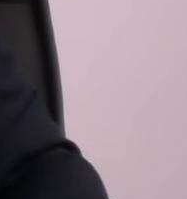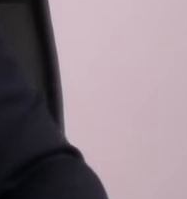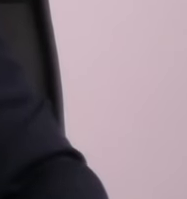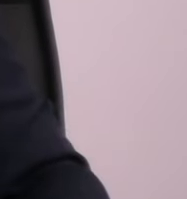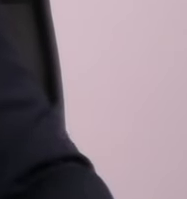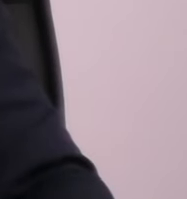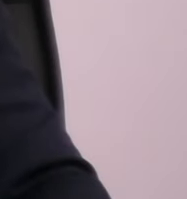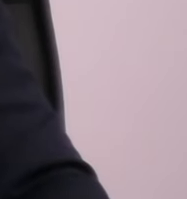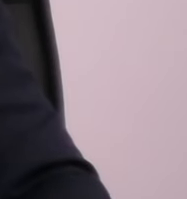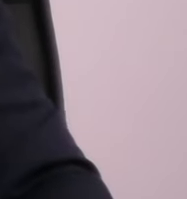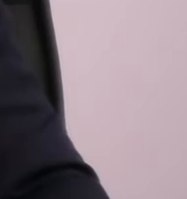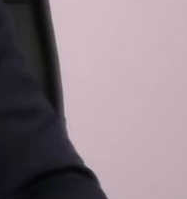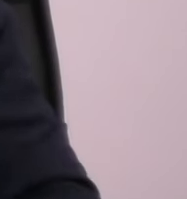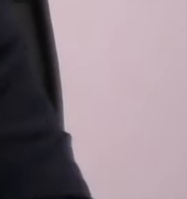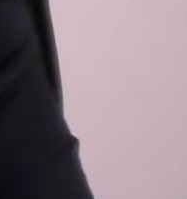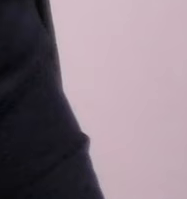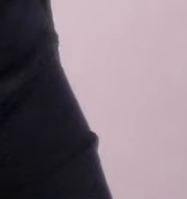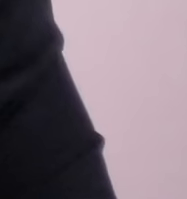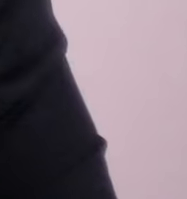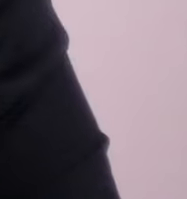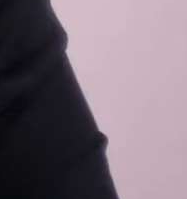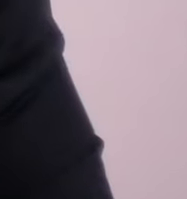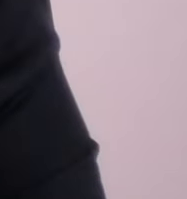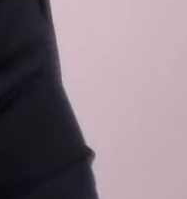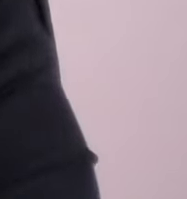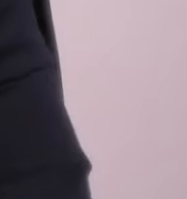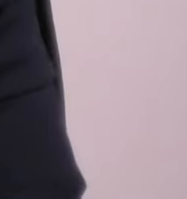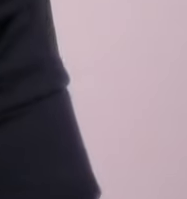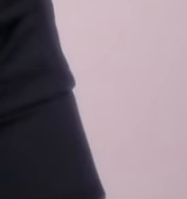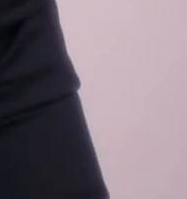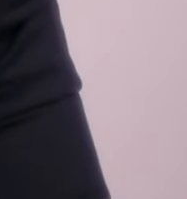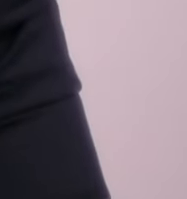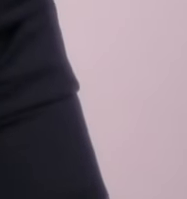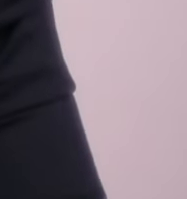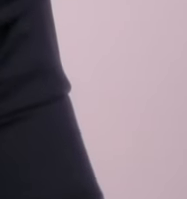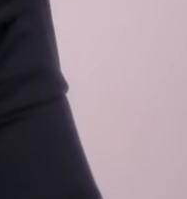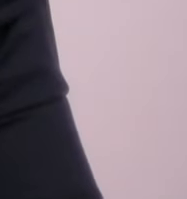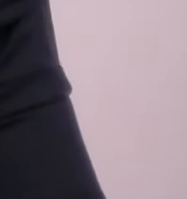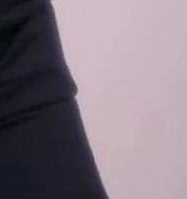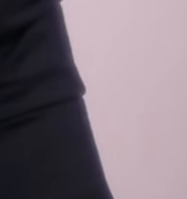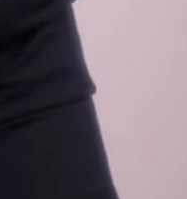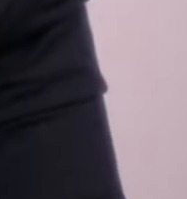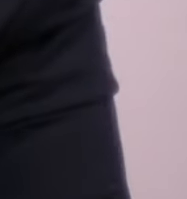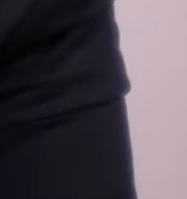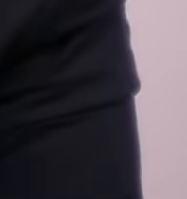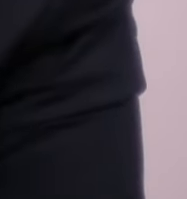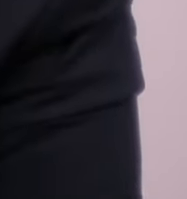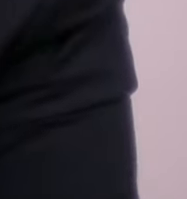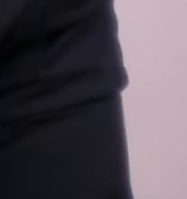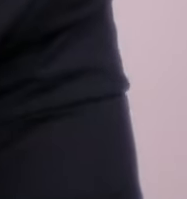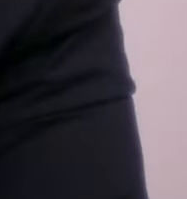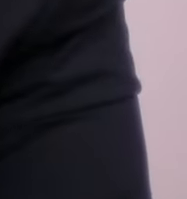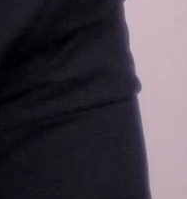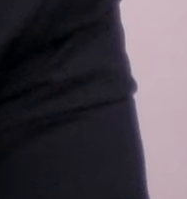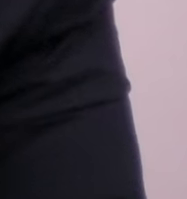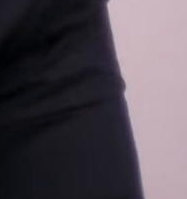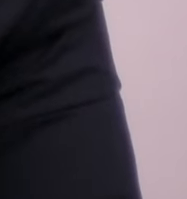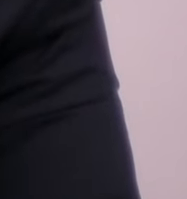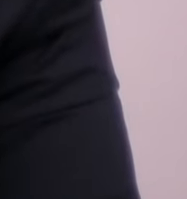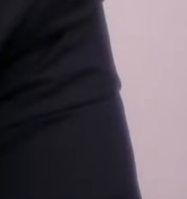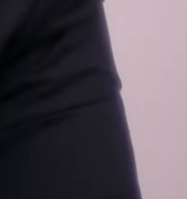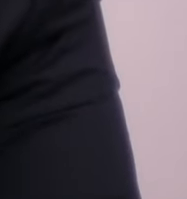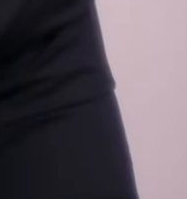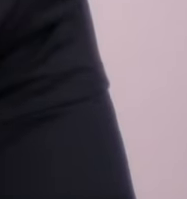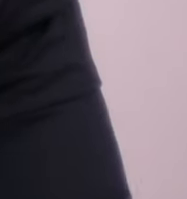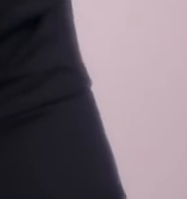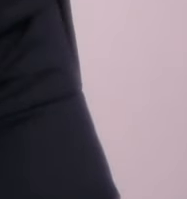judiciais e policiais para também incluir no escopo da CPI como anda a prestação no município de Cachoeira de Macacu e possa ter